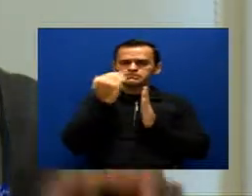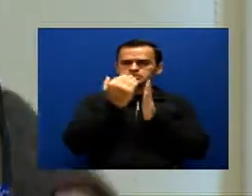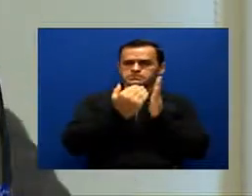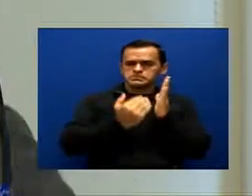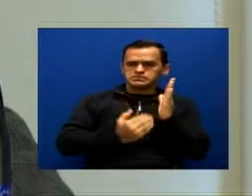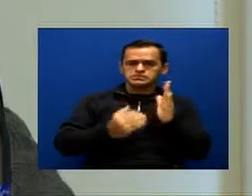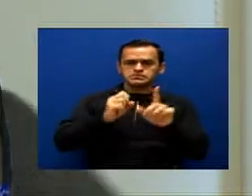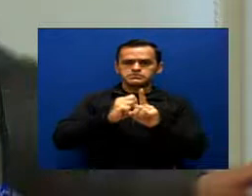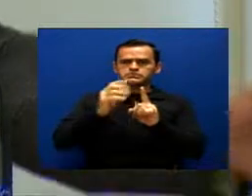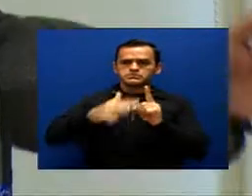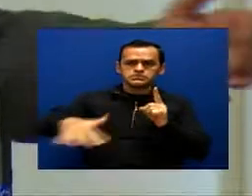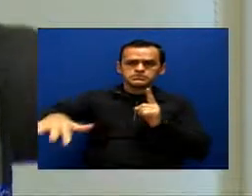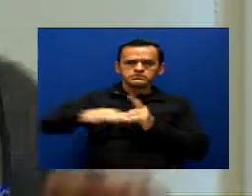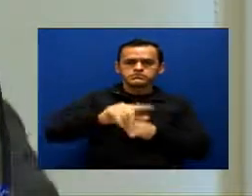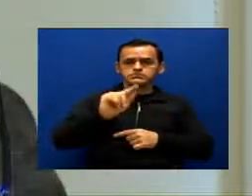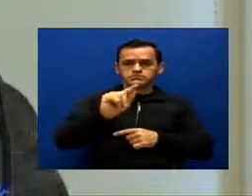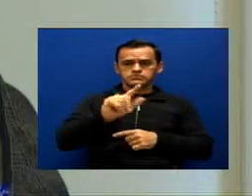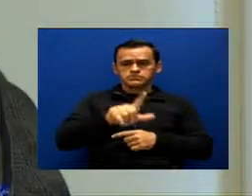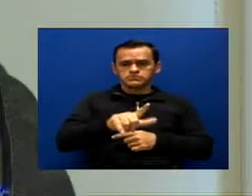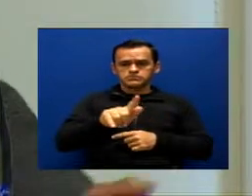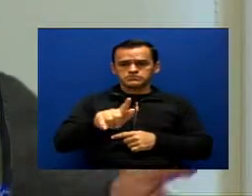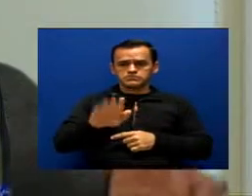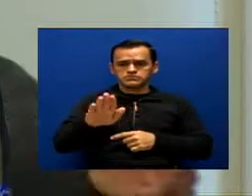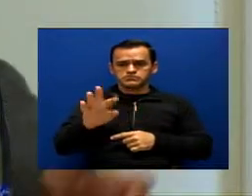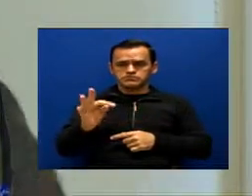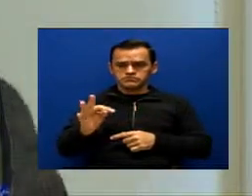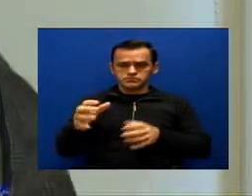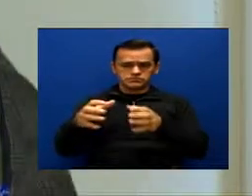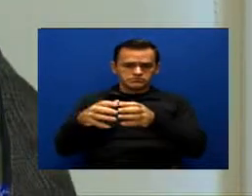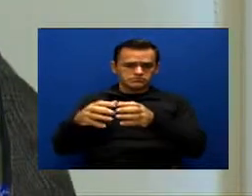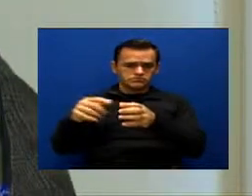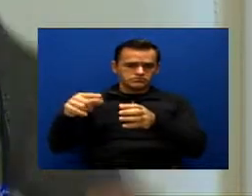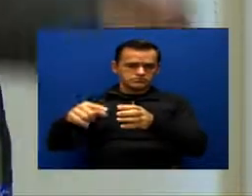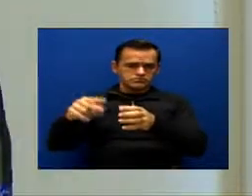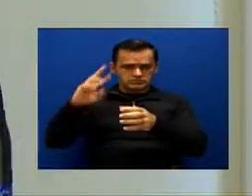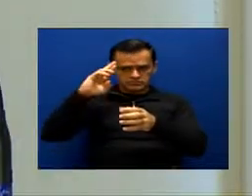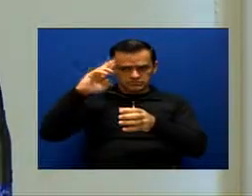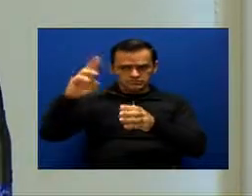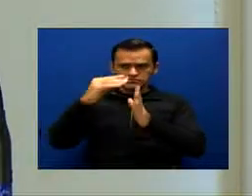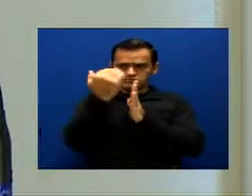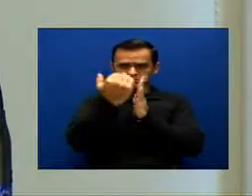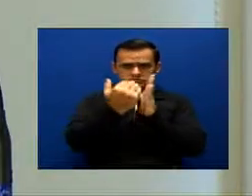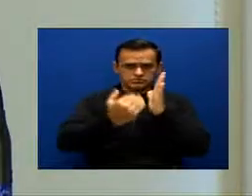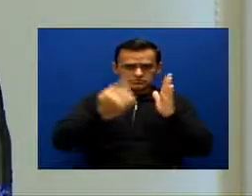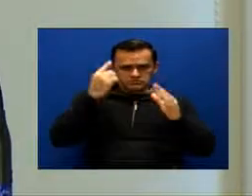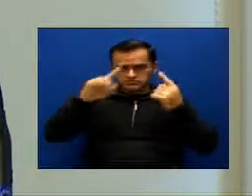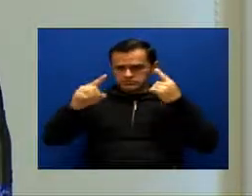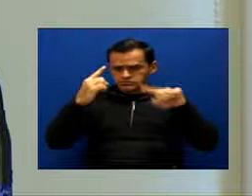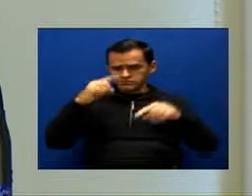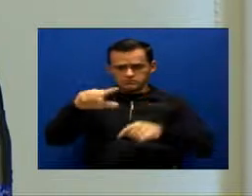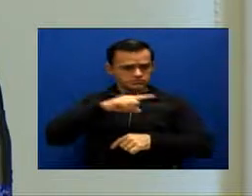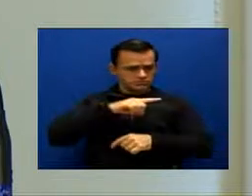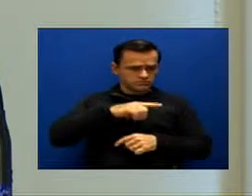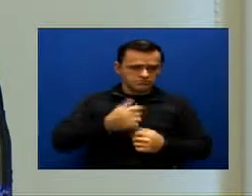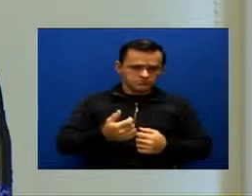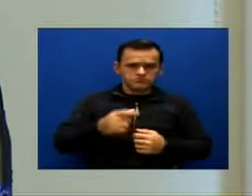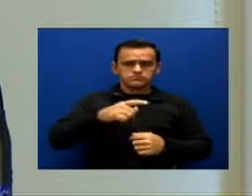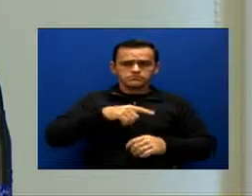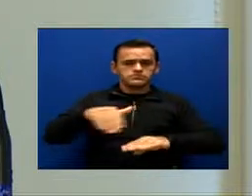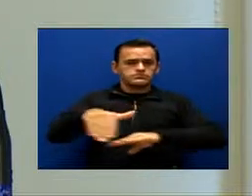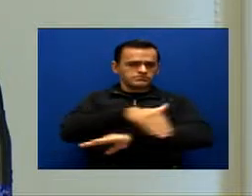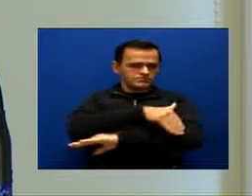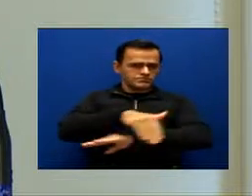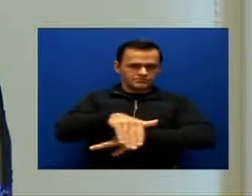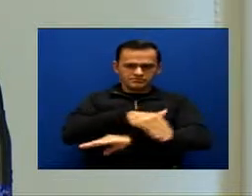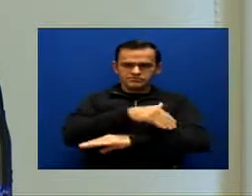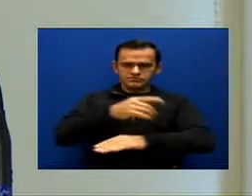nossa sociedade? O grupo LGBT, uma classe especial, que vão lá na General Carneiro, já viu